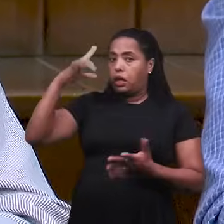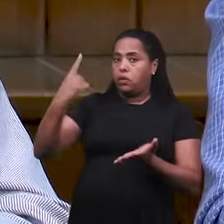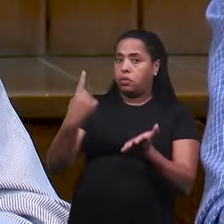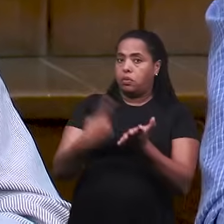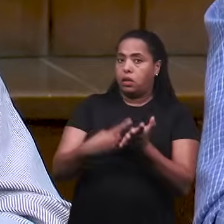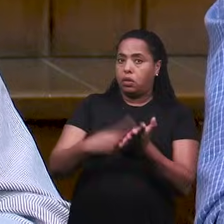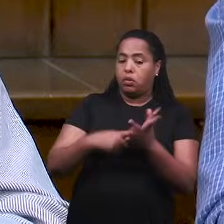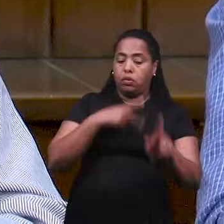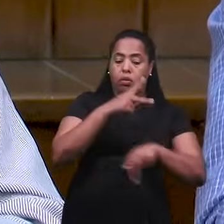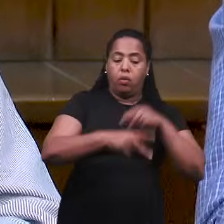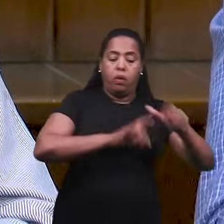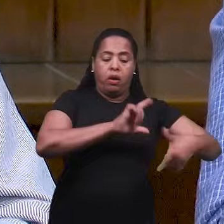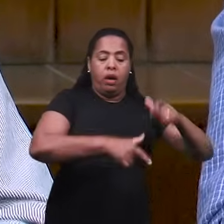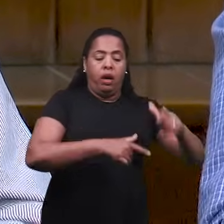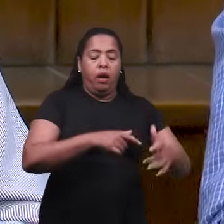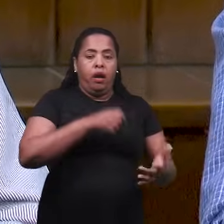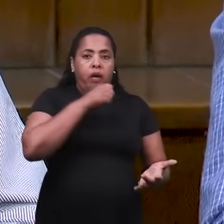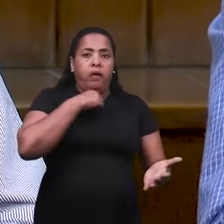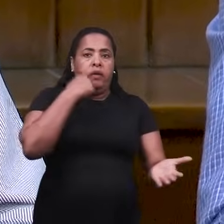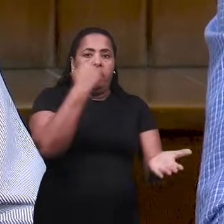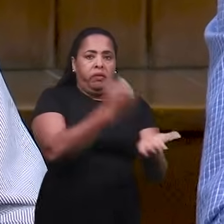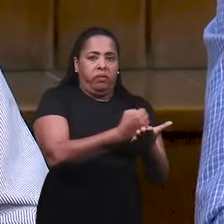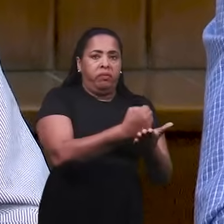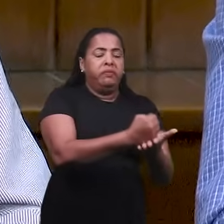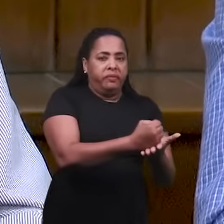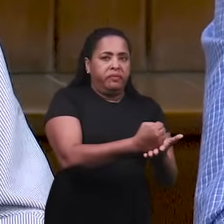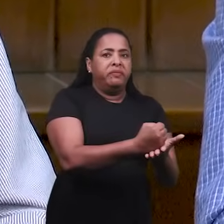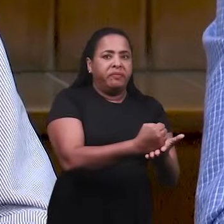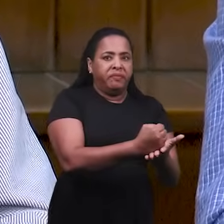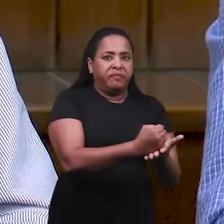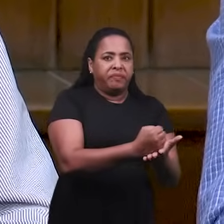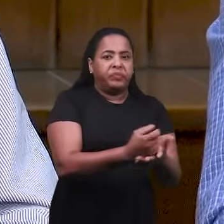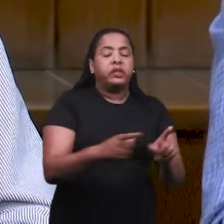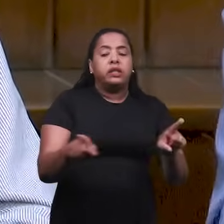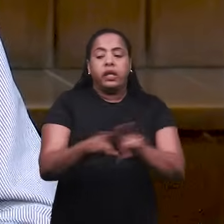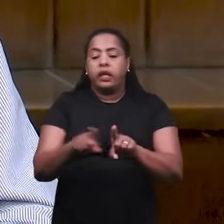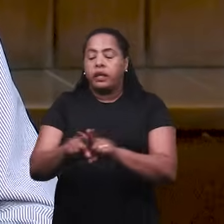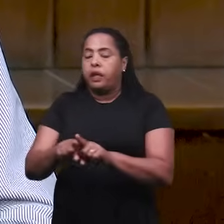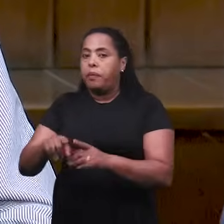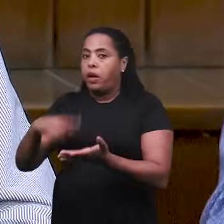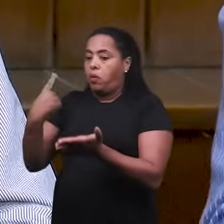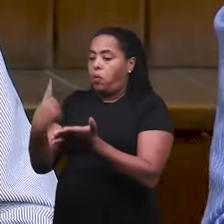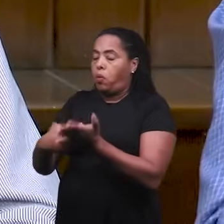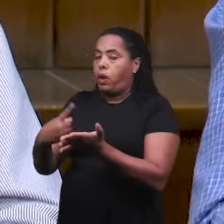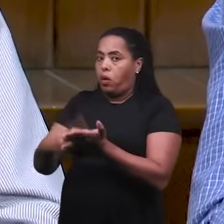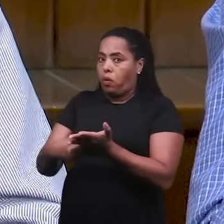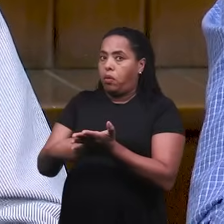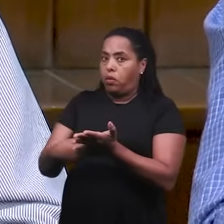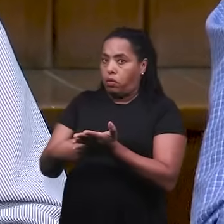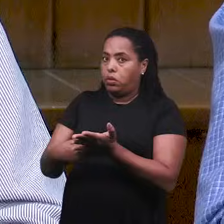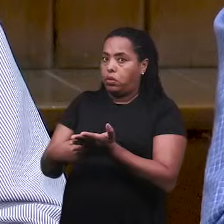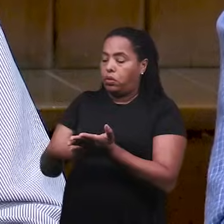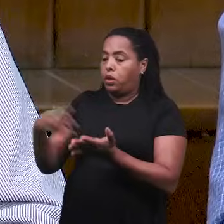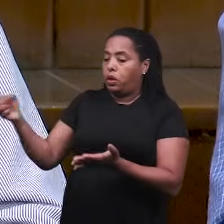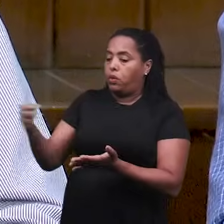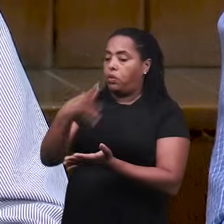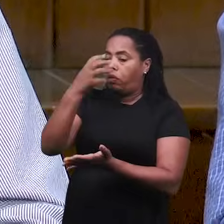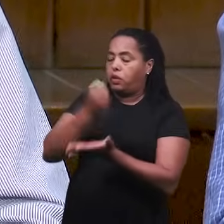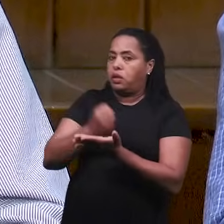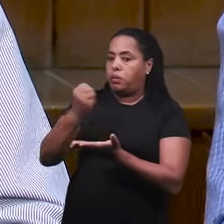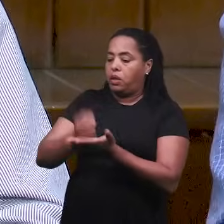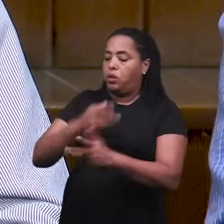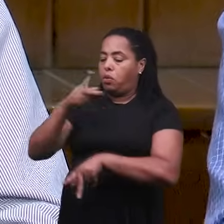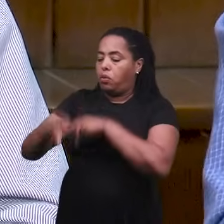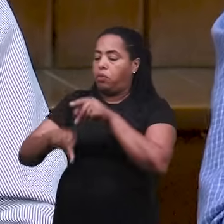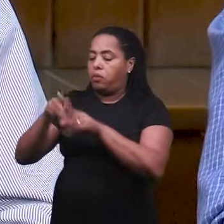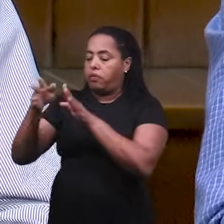com Israel, que foi o Velho Testamento, e fez um acordo com a igreja, que é o Novo Testamento.